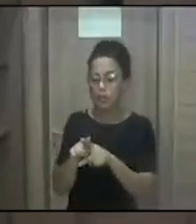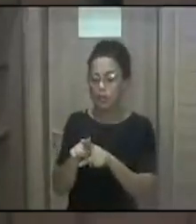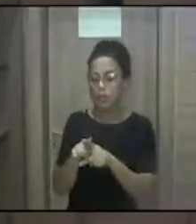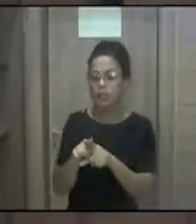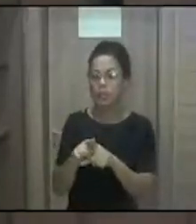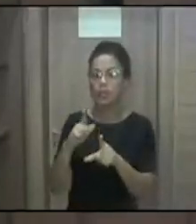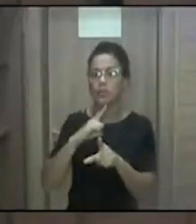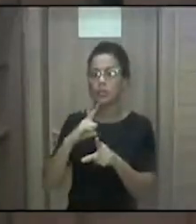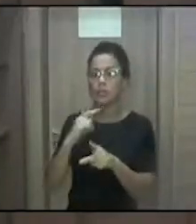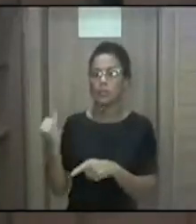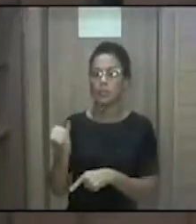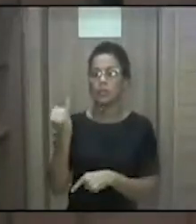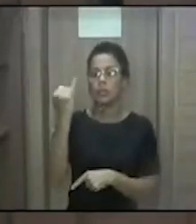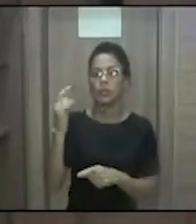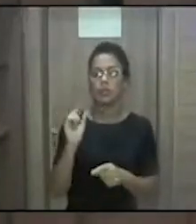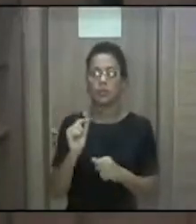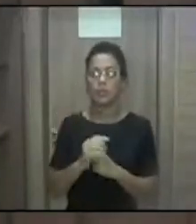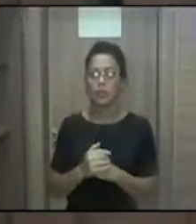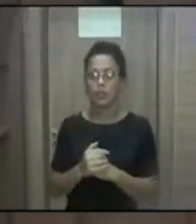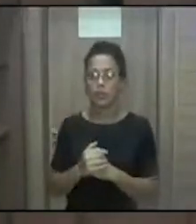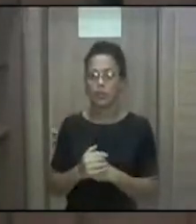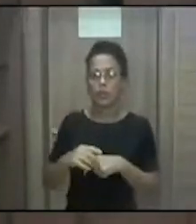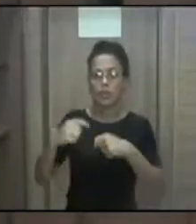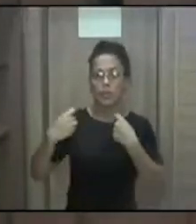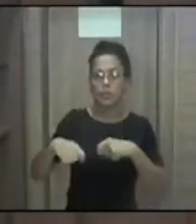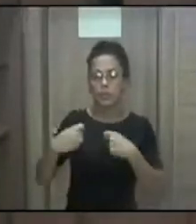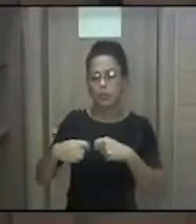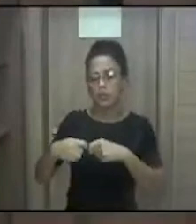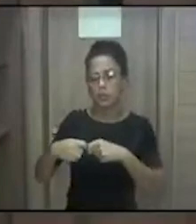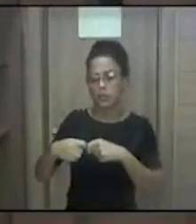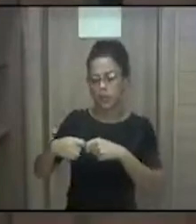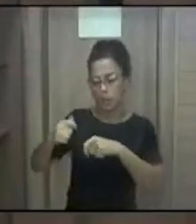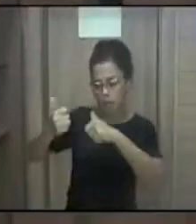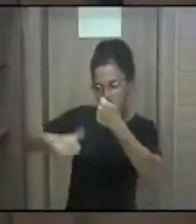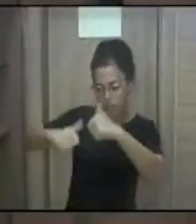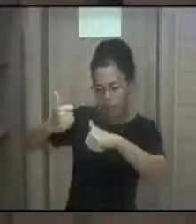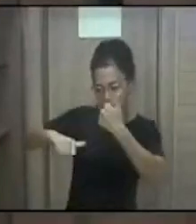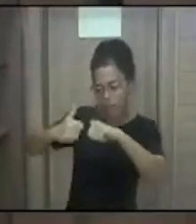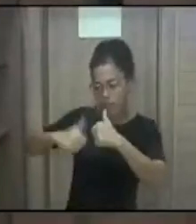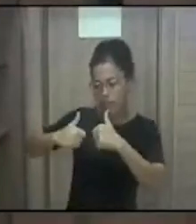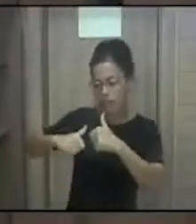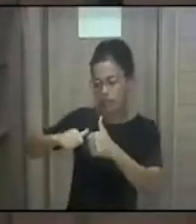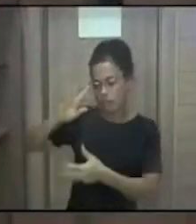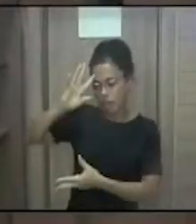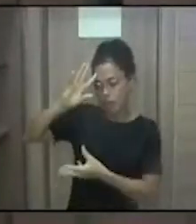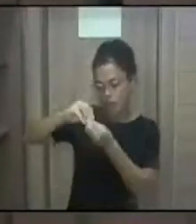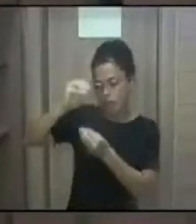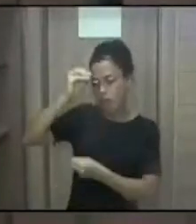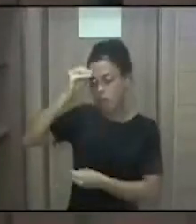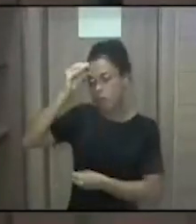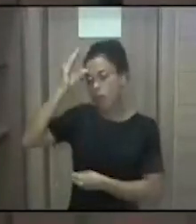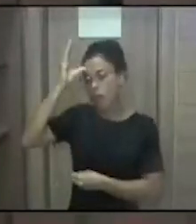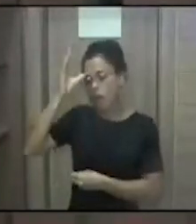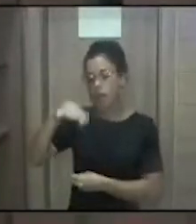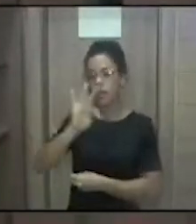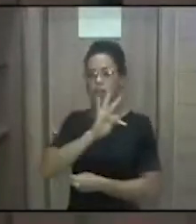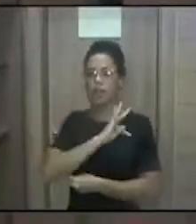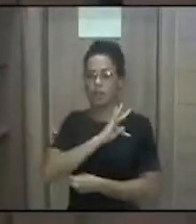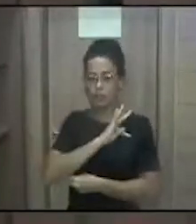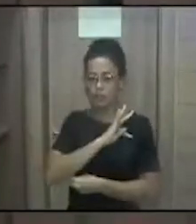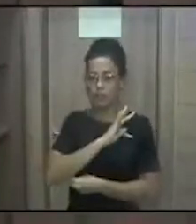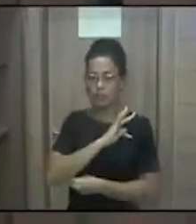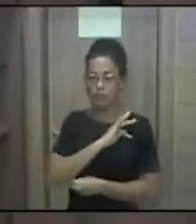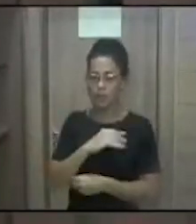um elemento importante que é preciso analisar a relação entre o conhecimento, técnica e subjetividade pode produzir mais